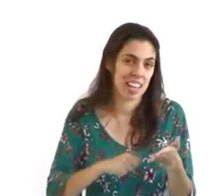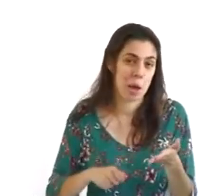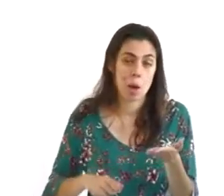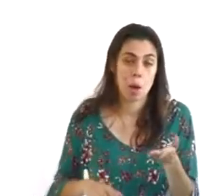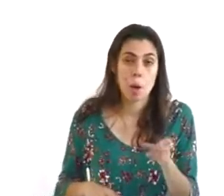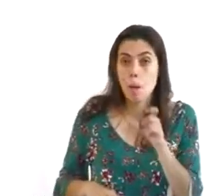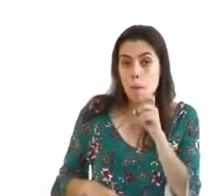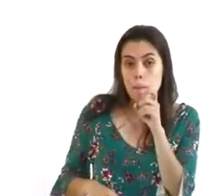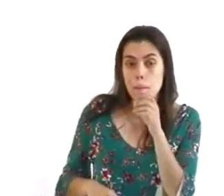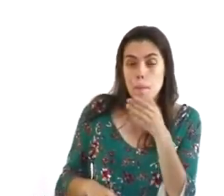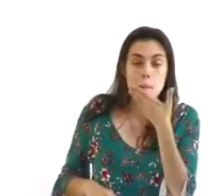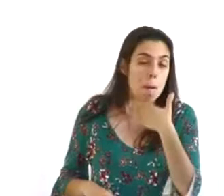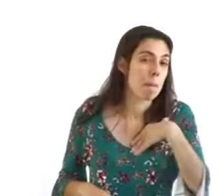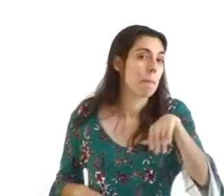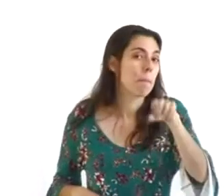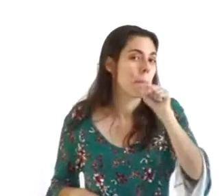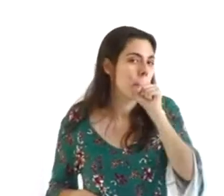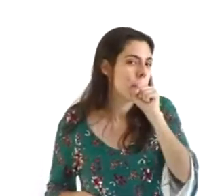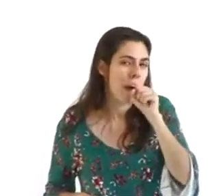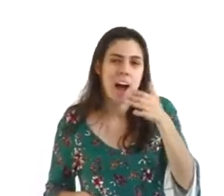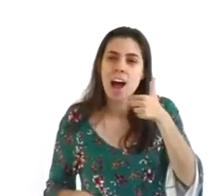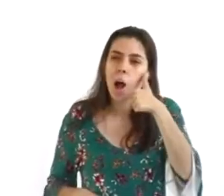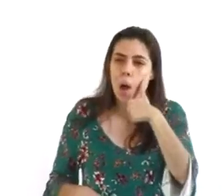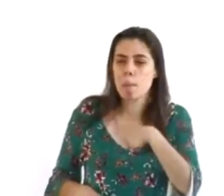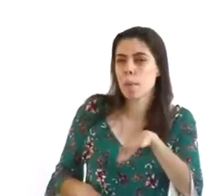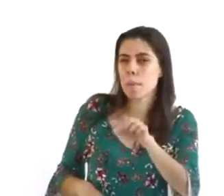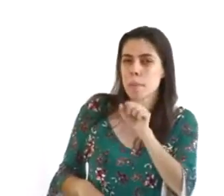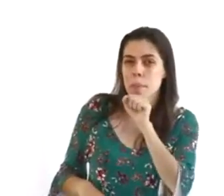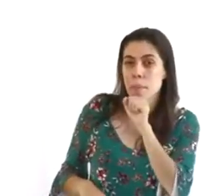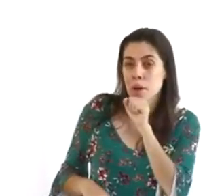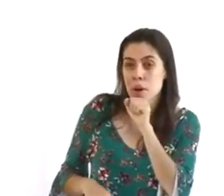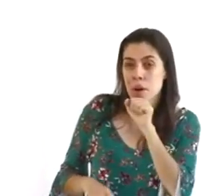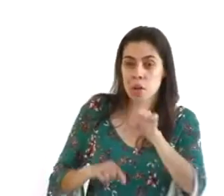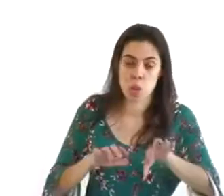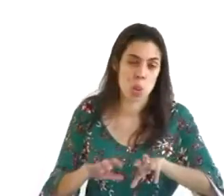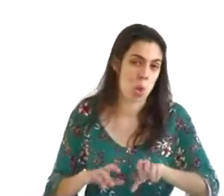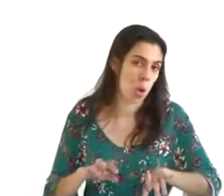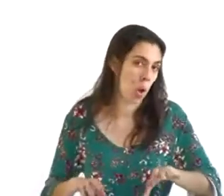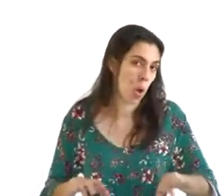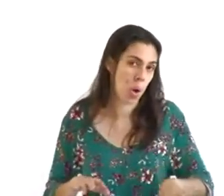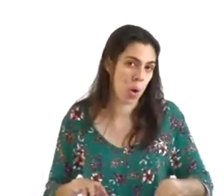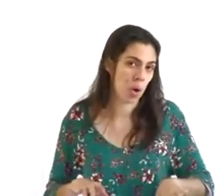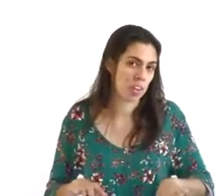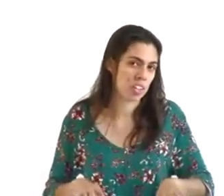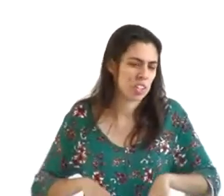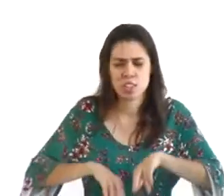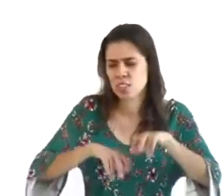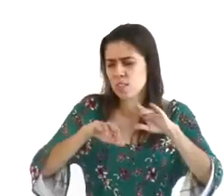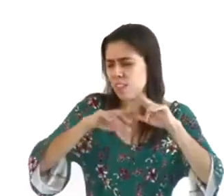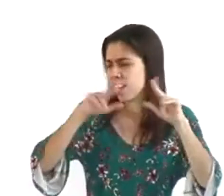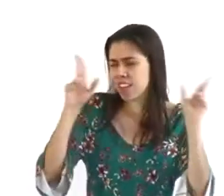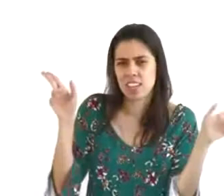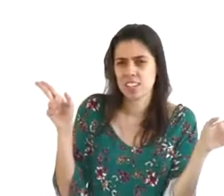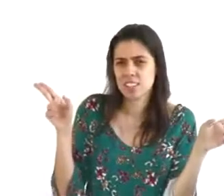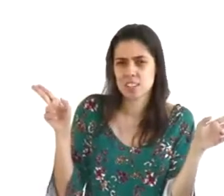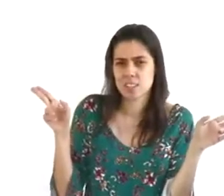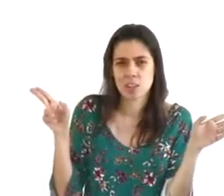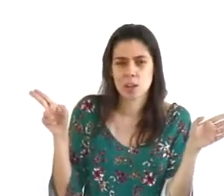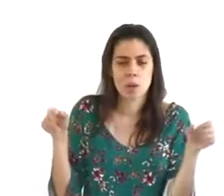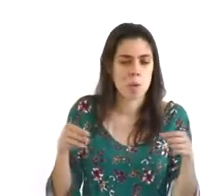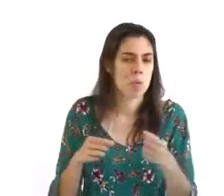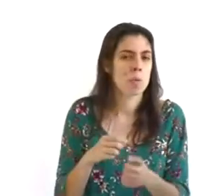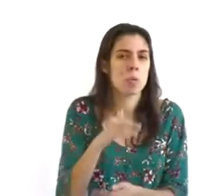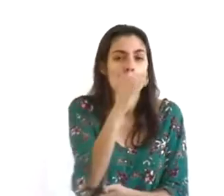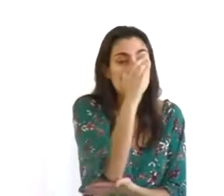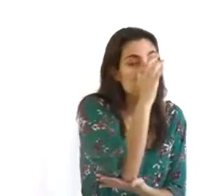papai, se é a mamãe, se você toca algum instrumento. Se você deseja aprender a tocar algum instrumento, você vai desenhar a sua família num lindo